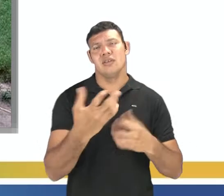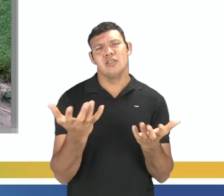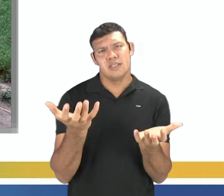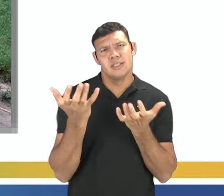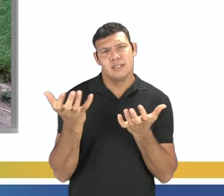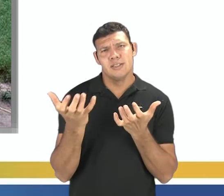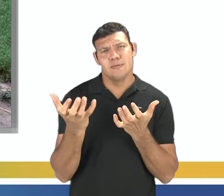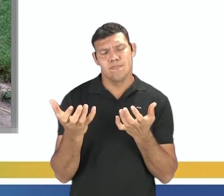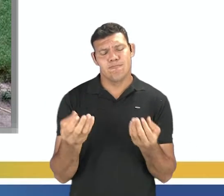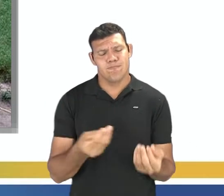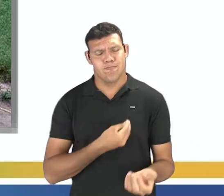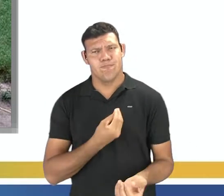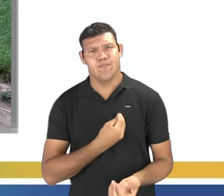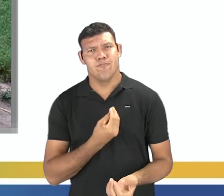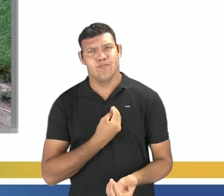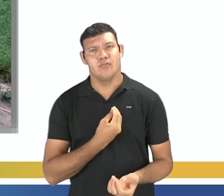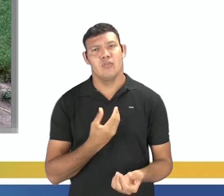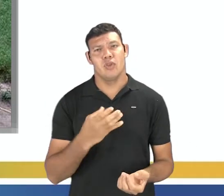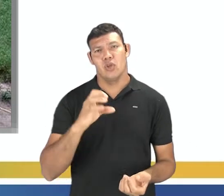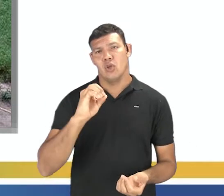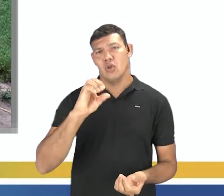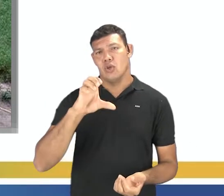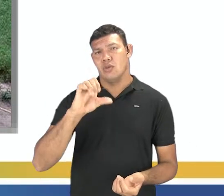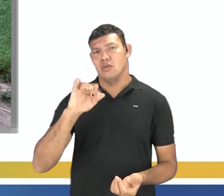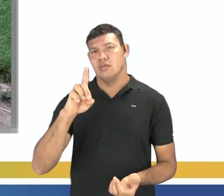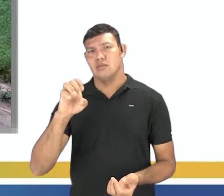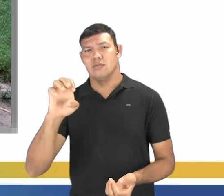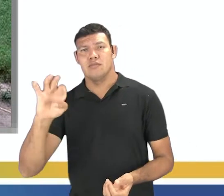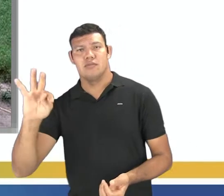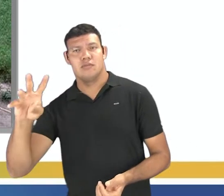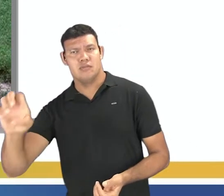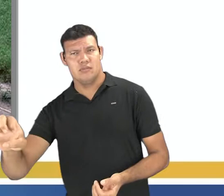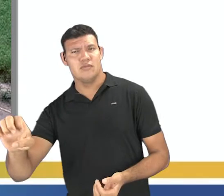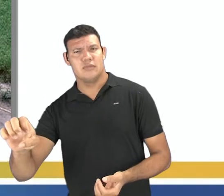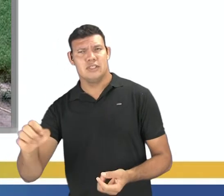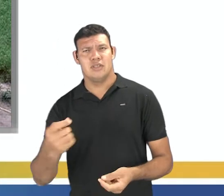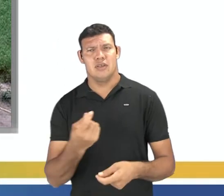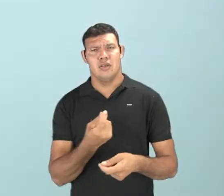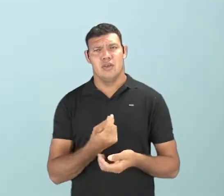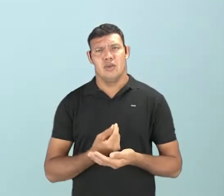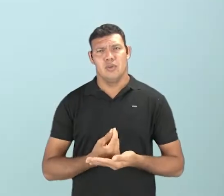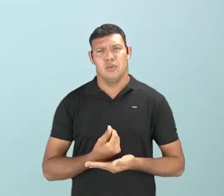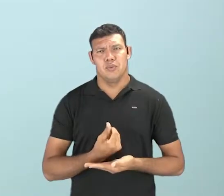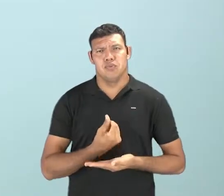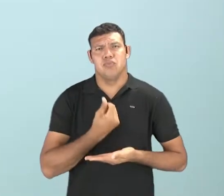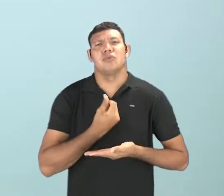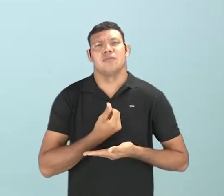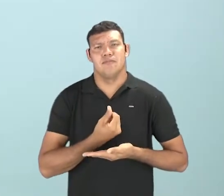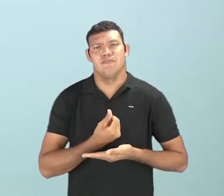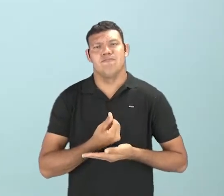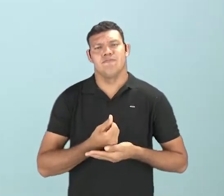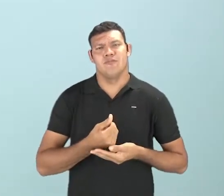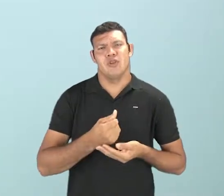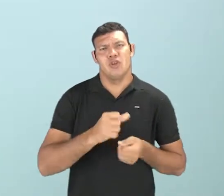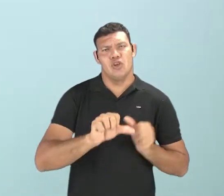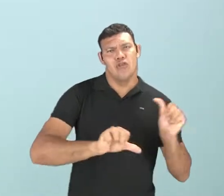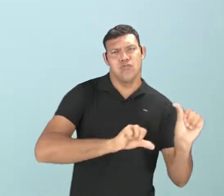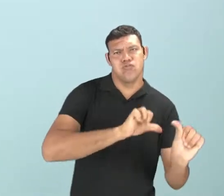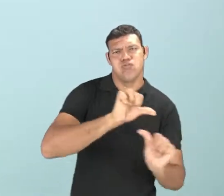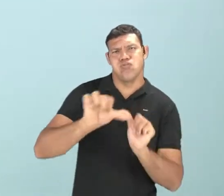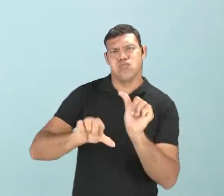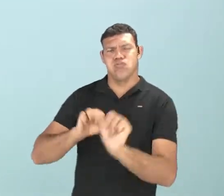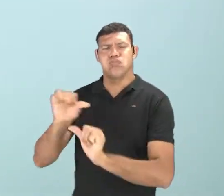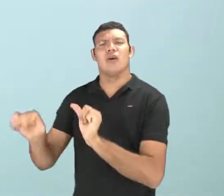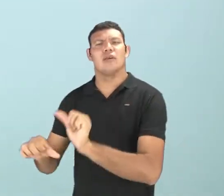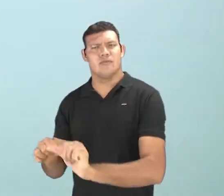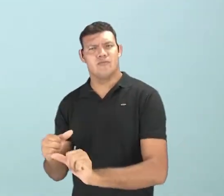viver o que o Ocidente está vivendo, o capitalismo, aquela visão de mundo onde há grandes mudanças, há possibilidade